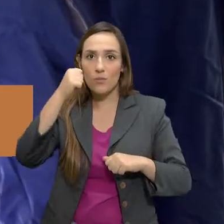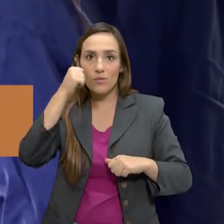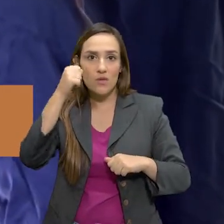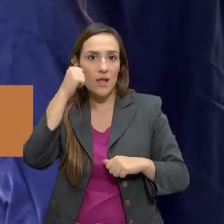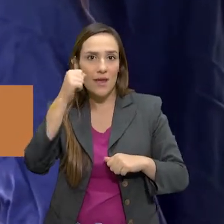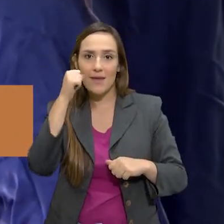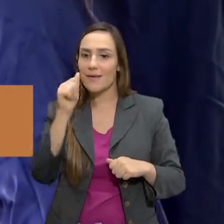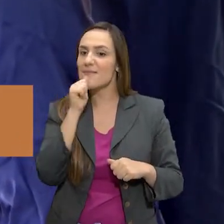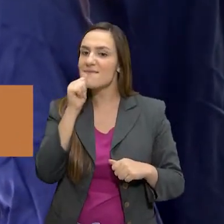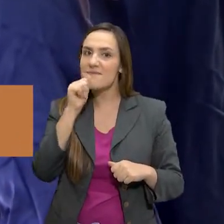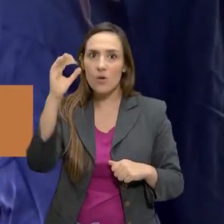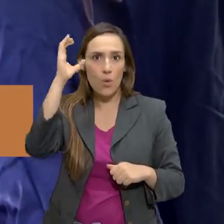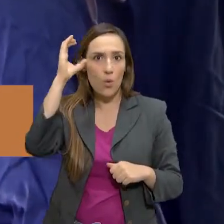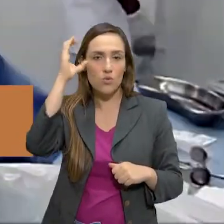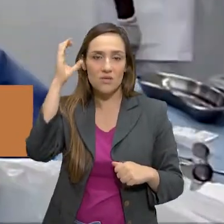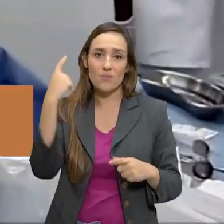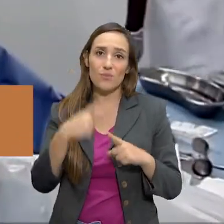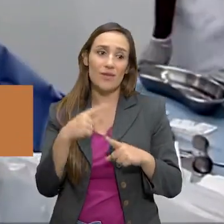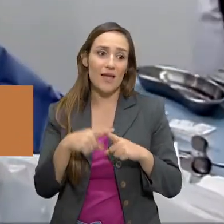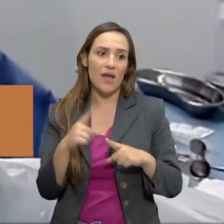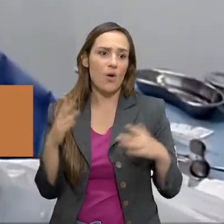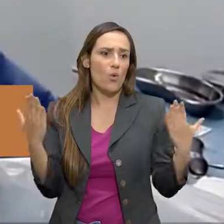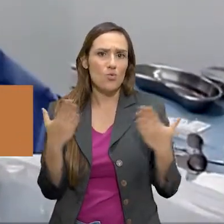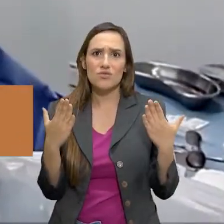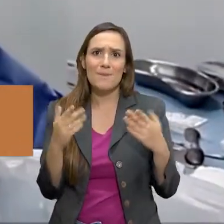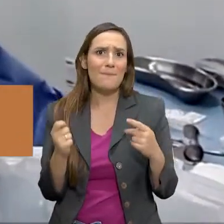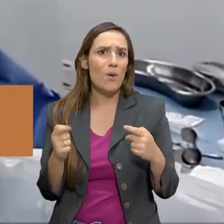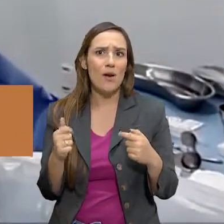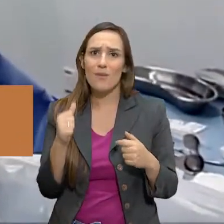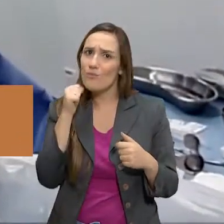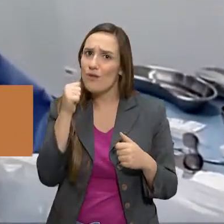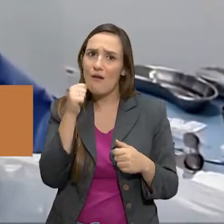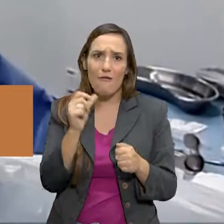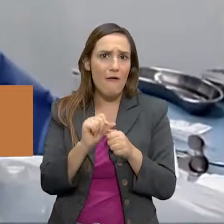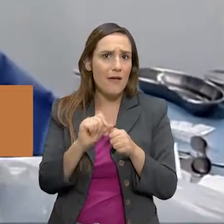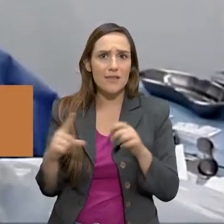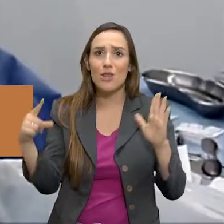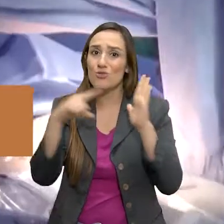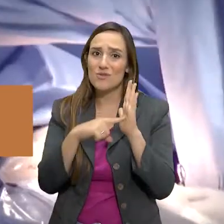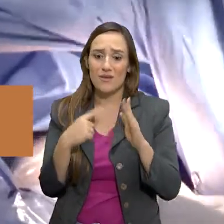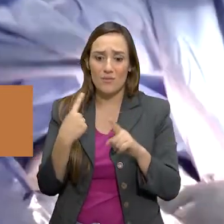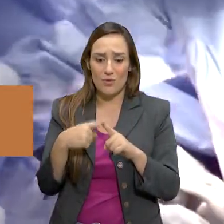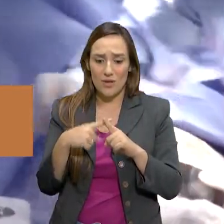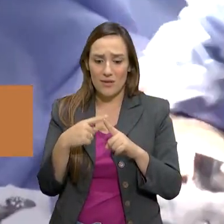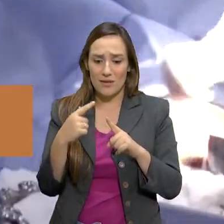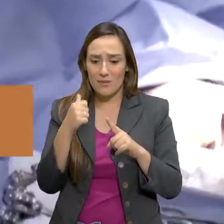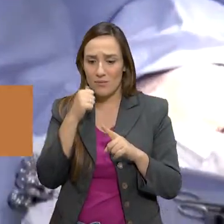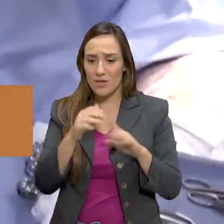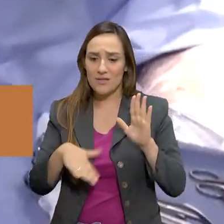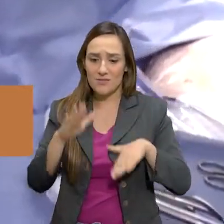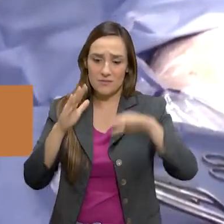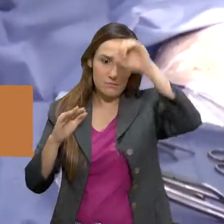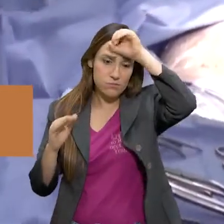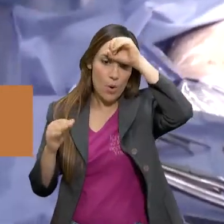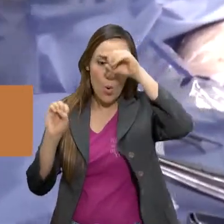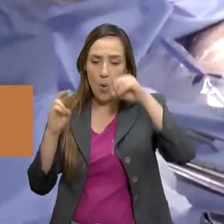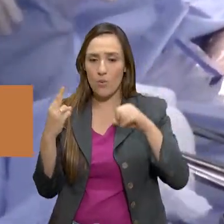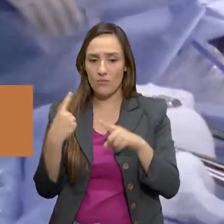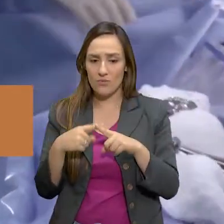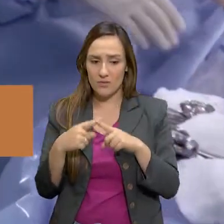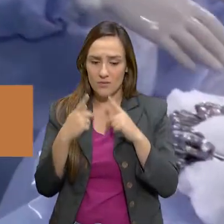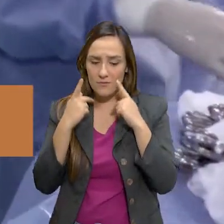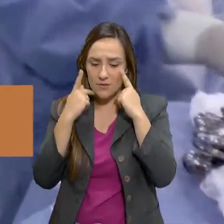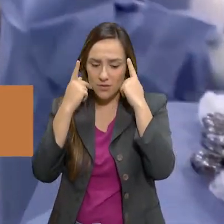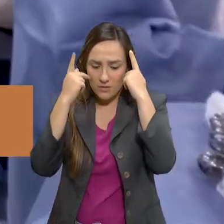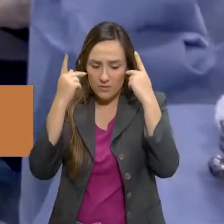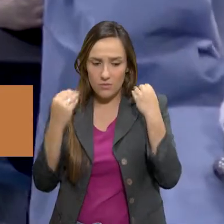das mulheres, né, da sororidade, ainda é muito difícil da gente receber as denúncias não chegam. É difícil porque as mulheres ou